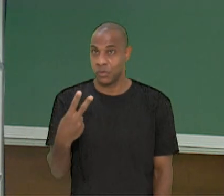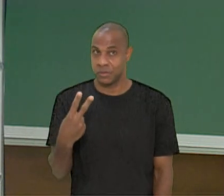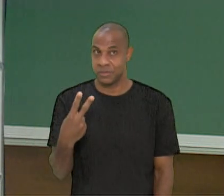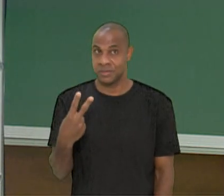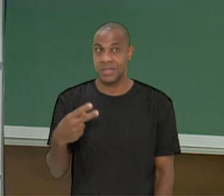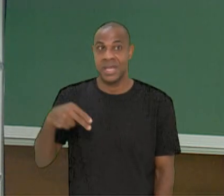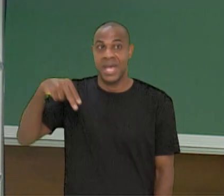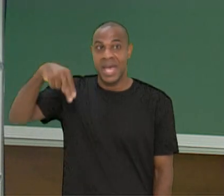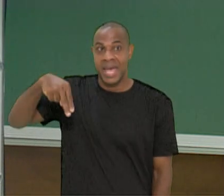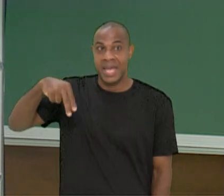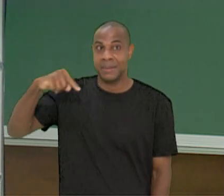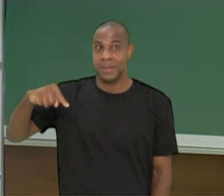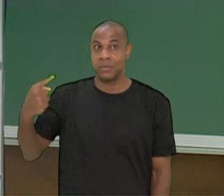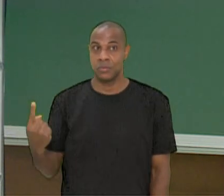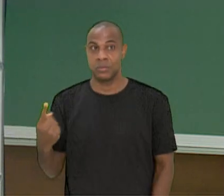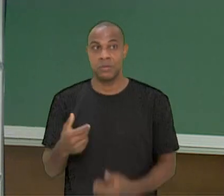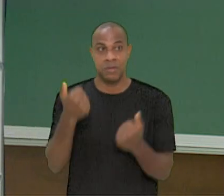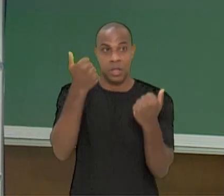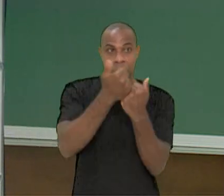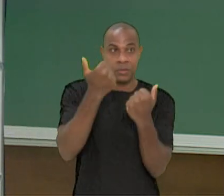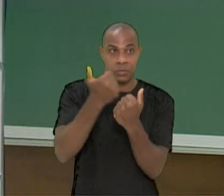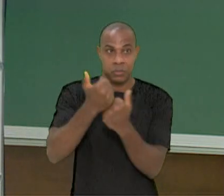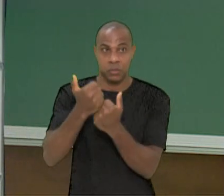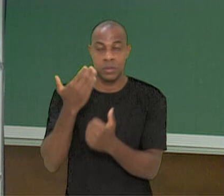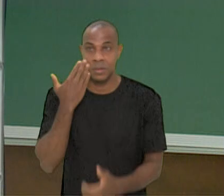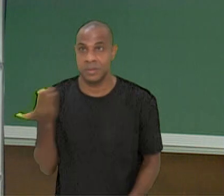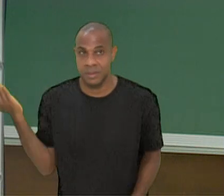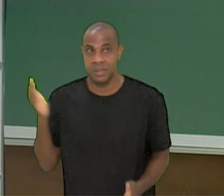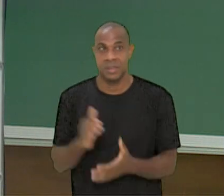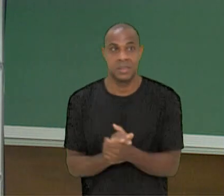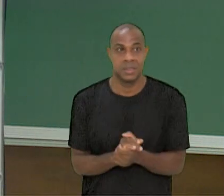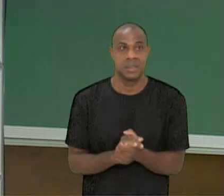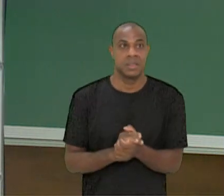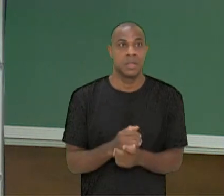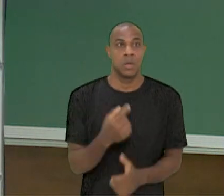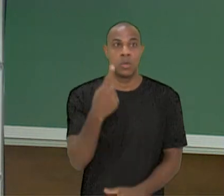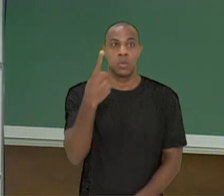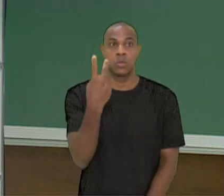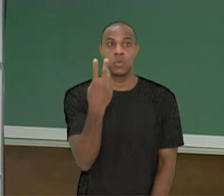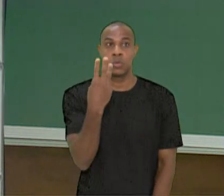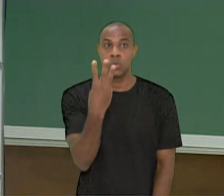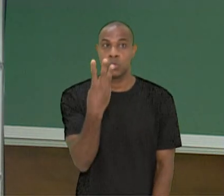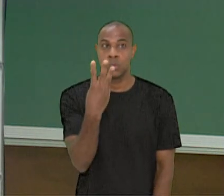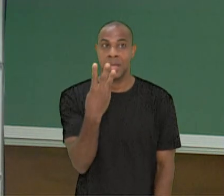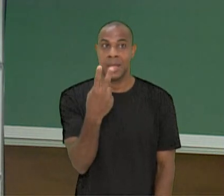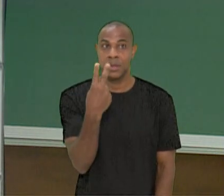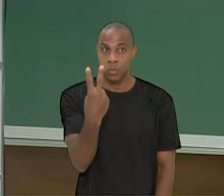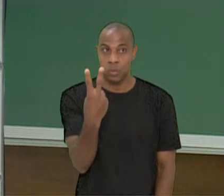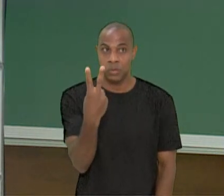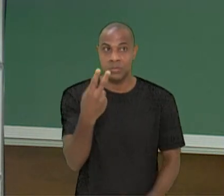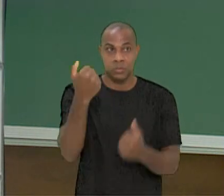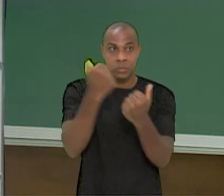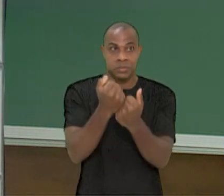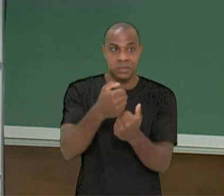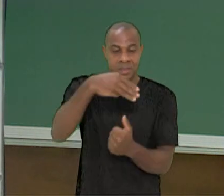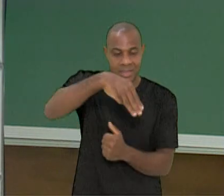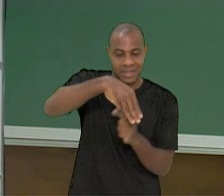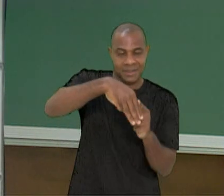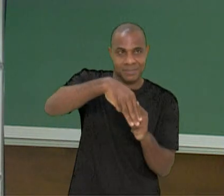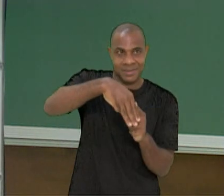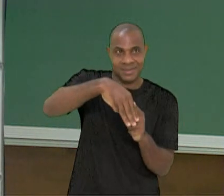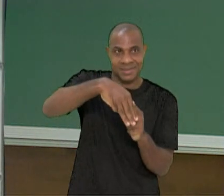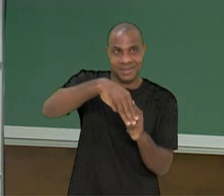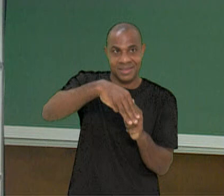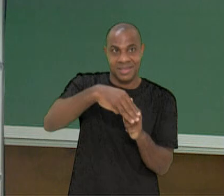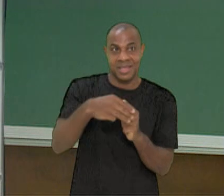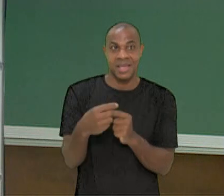eu coloco o menos 2 no lugar do m, o menos 1 no lugar do n. Tudo usando parênteses, certo? Lembra que